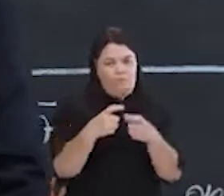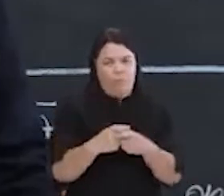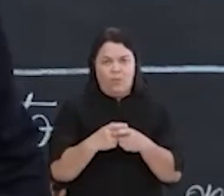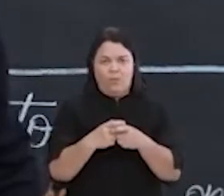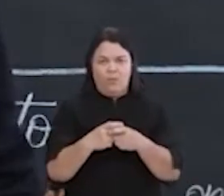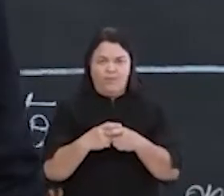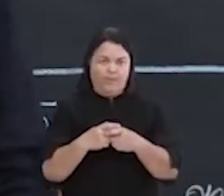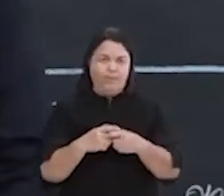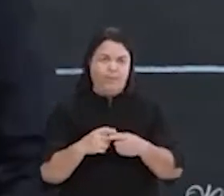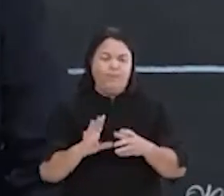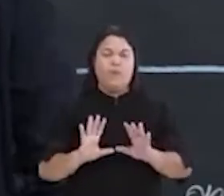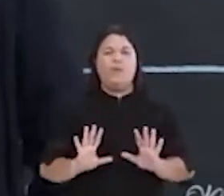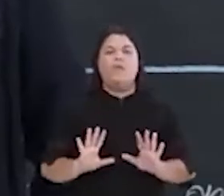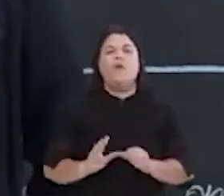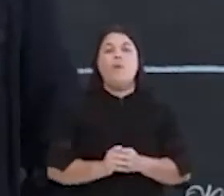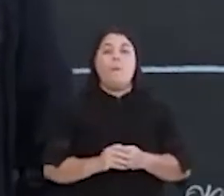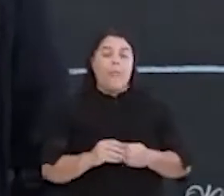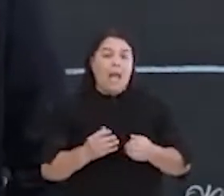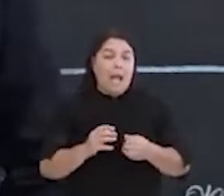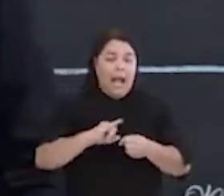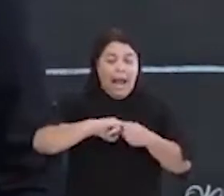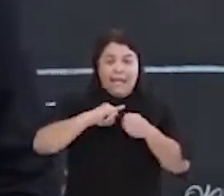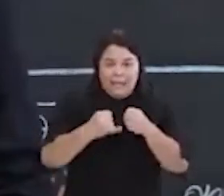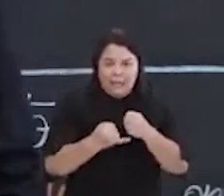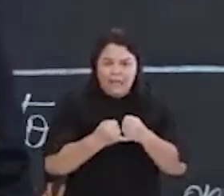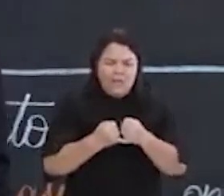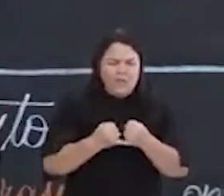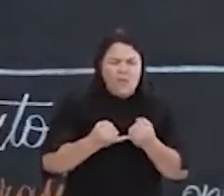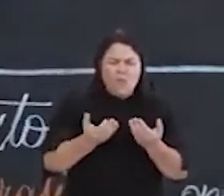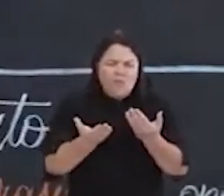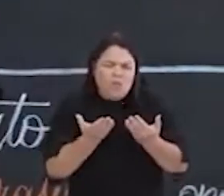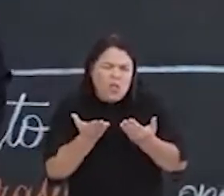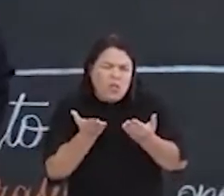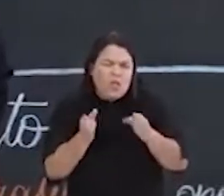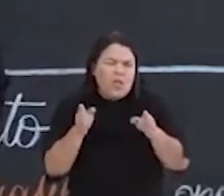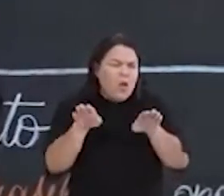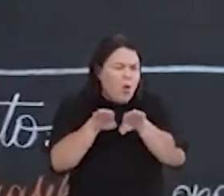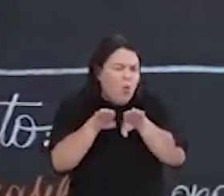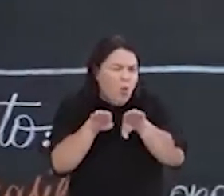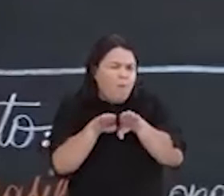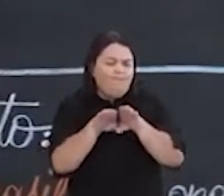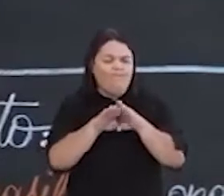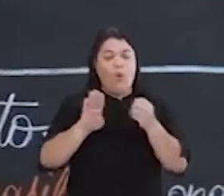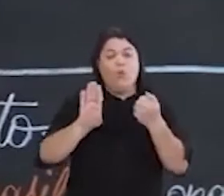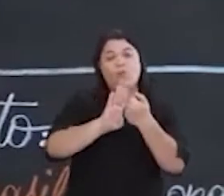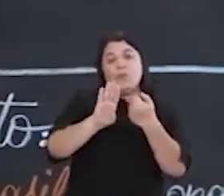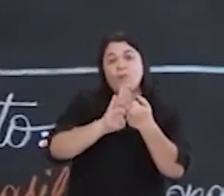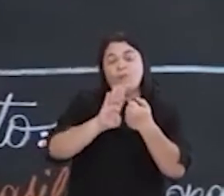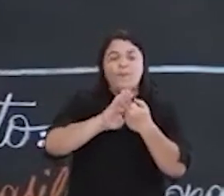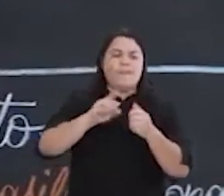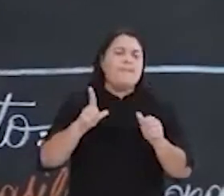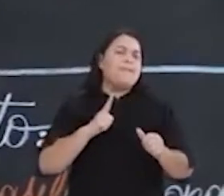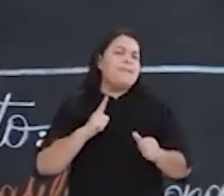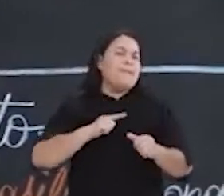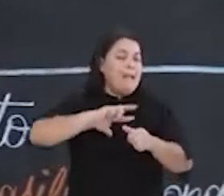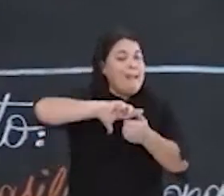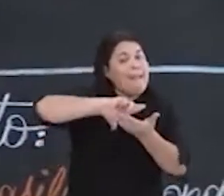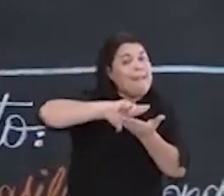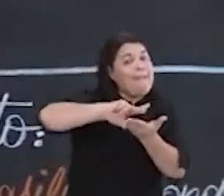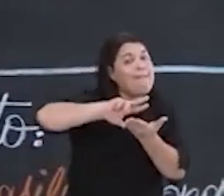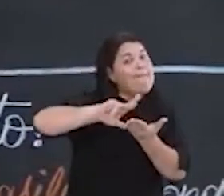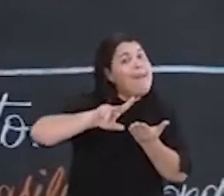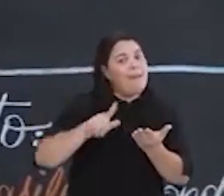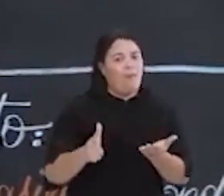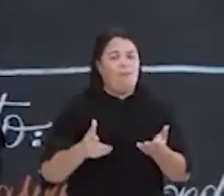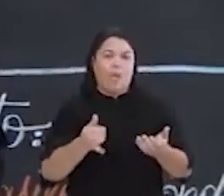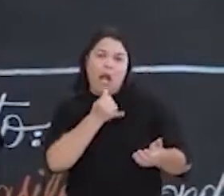adjetivo, tal como o substantivo, tem essa particularidade, ele é variável, ele pode apresentar distinções. Então eu posso dizer que